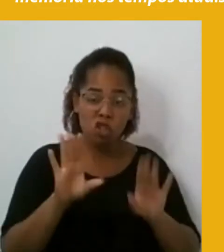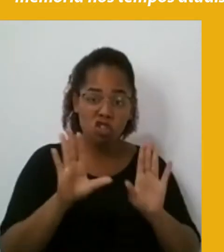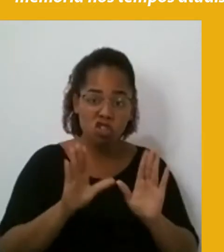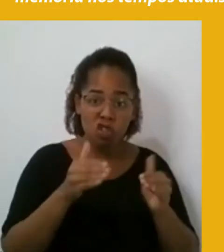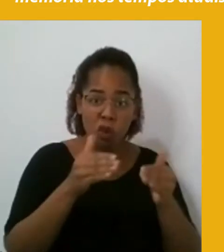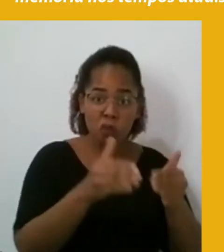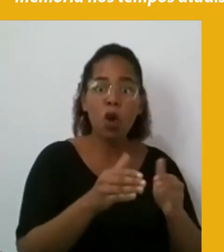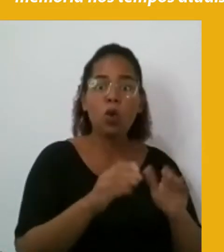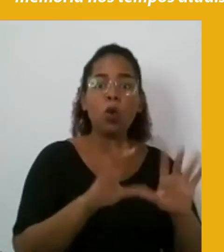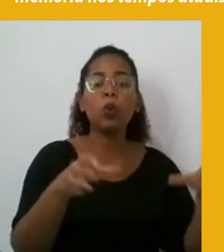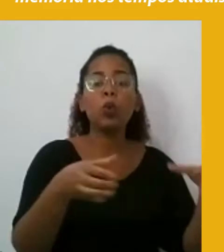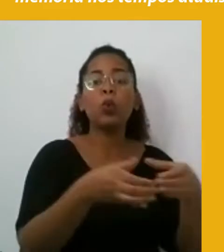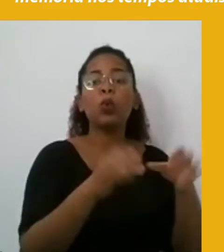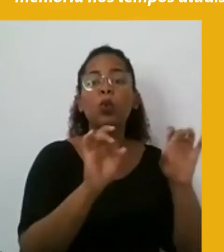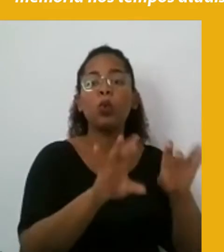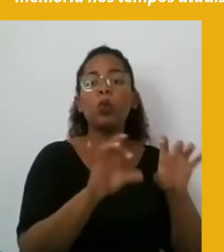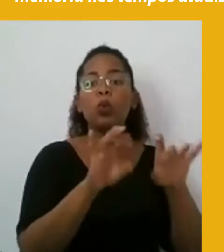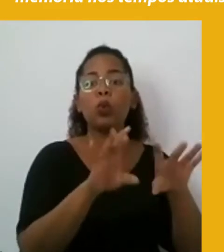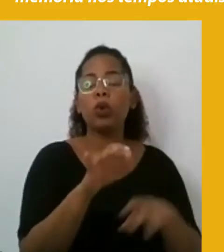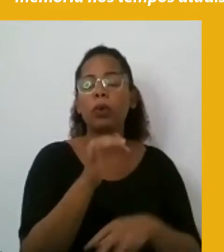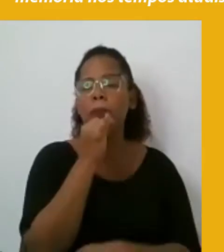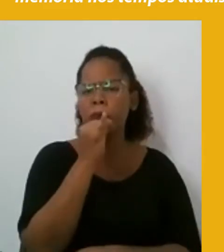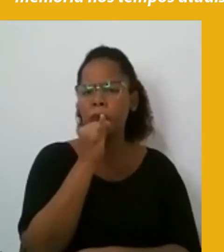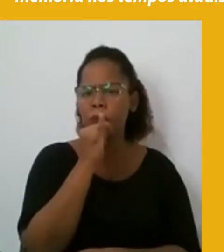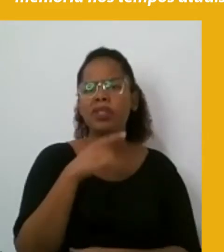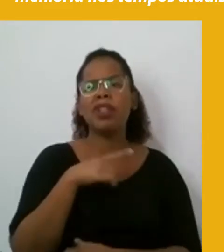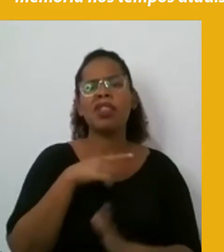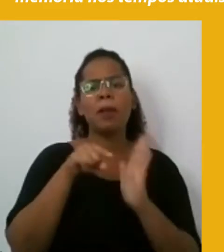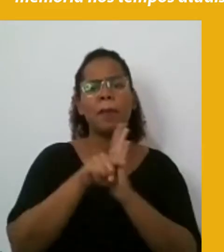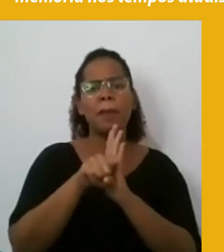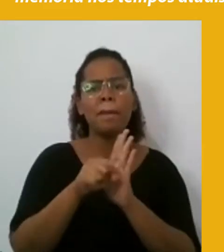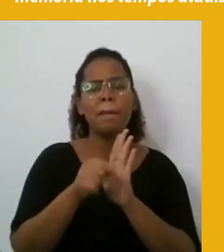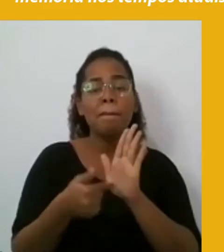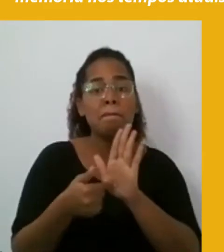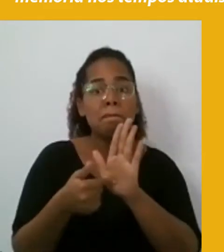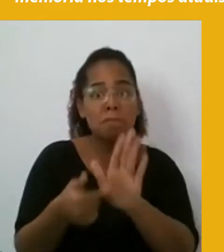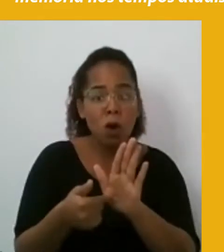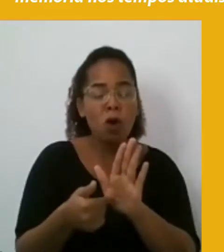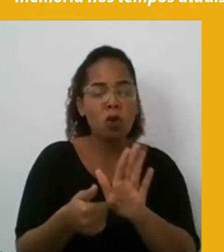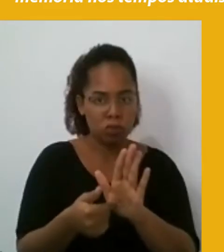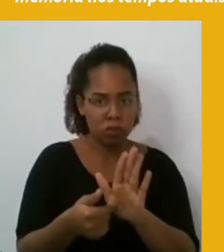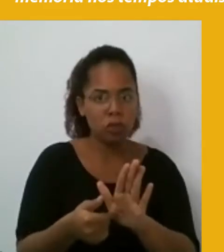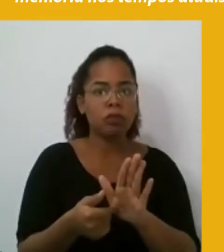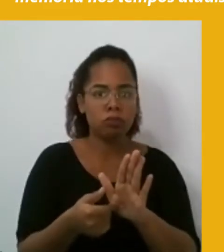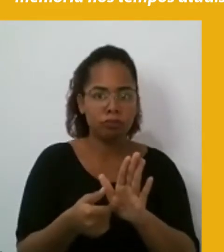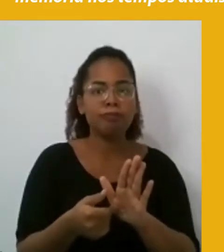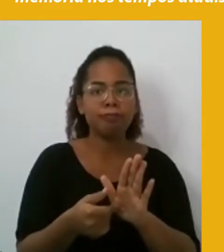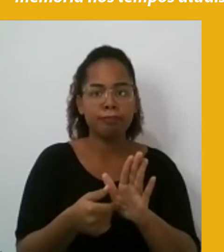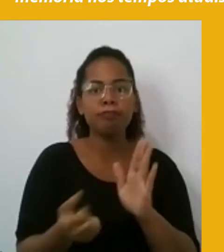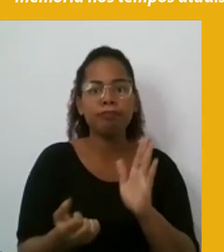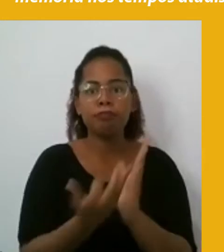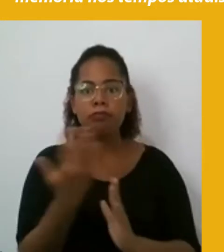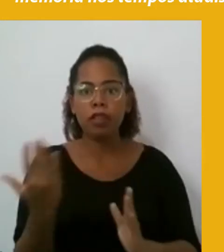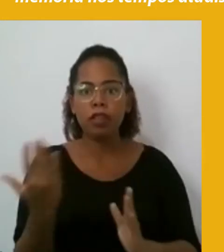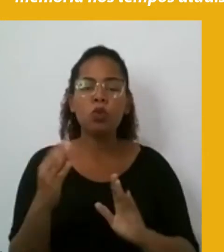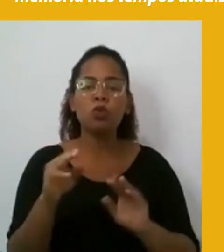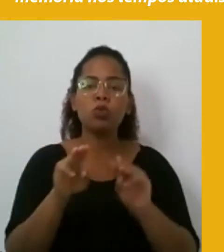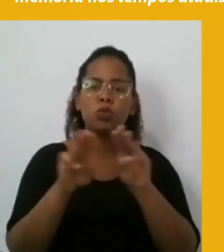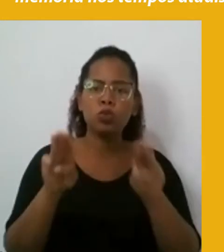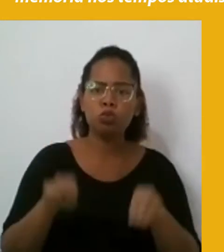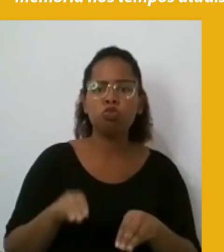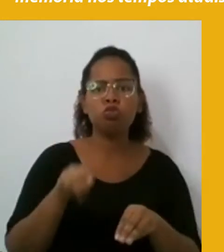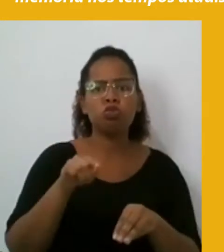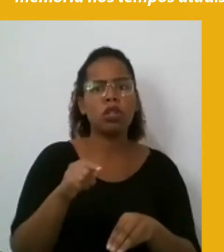que alguns poucos museus continuaram, mesmo durante a pandemia, fechados, mas conseguindo obter os mesmos recursos altos, enquanto